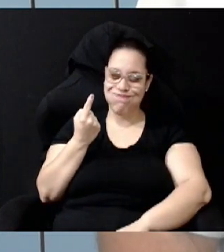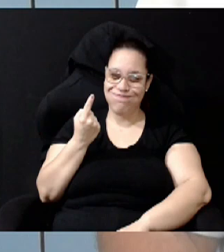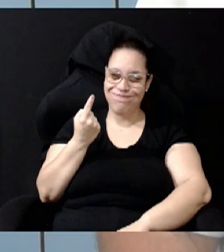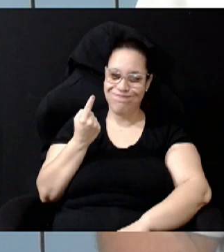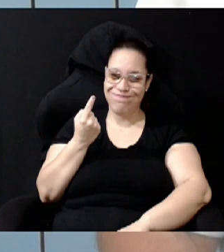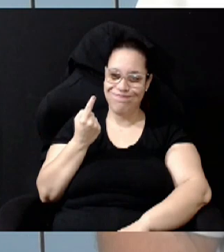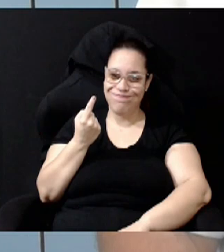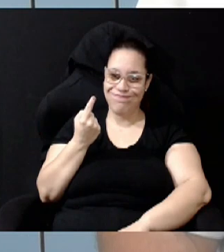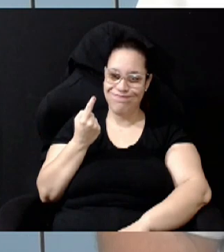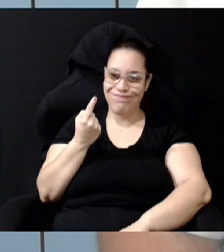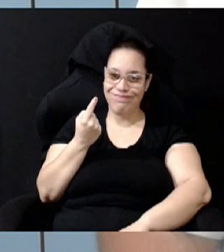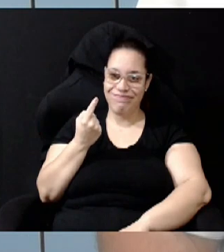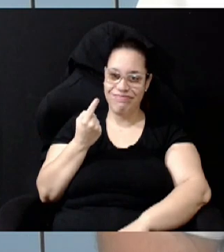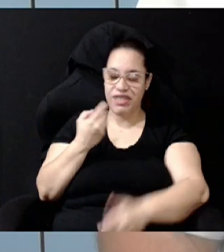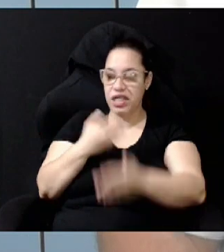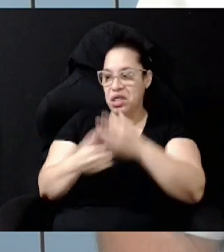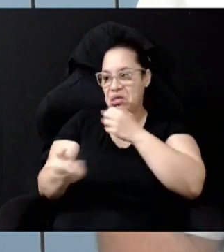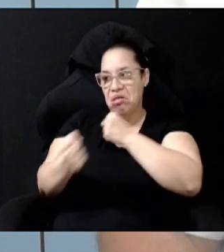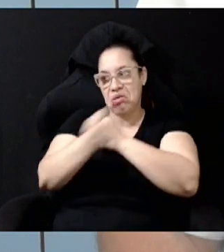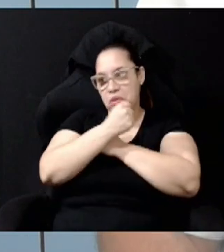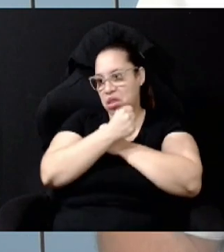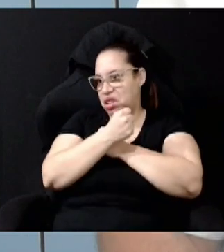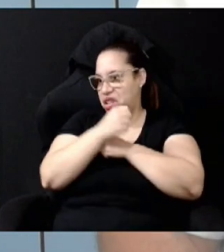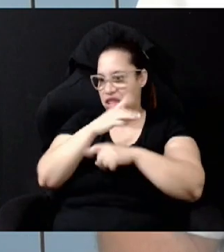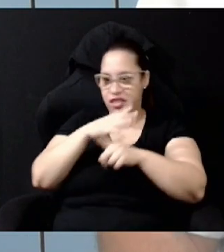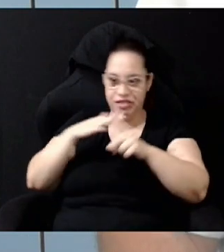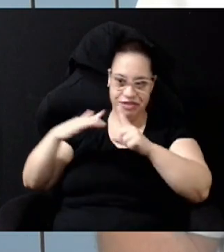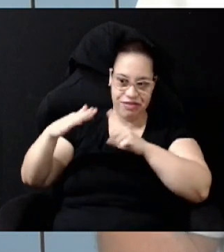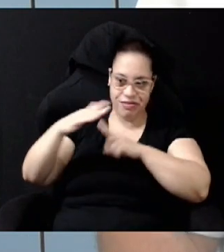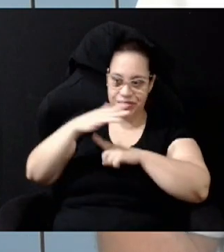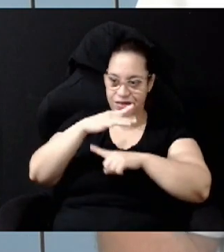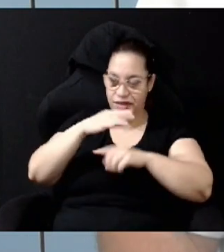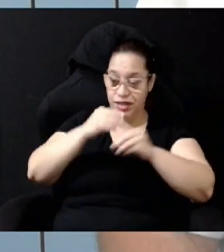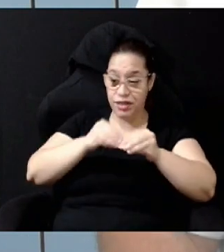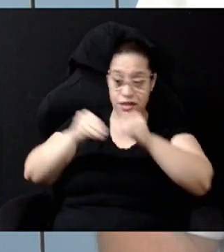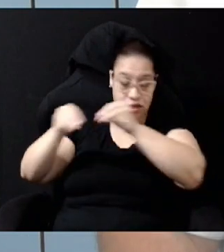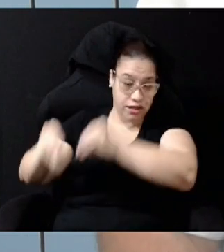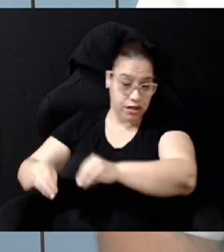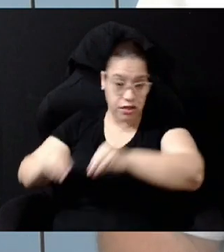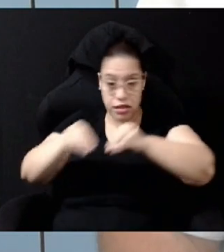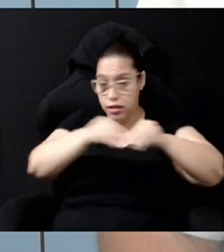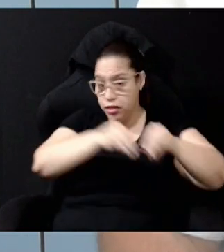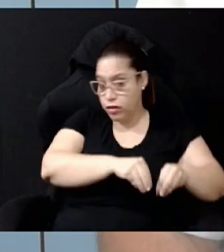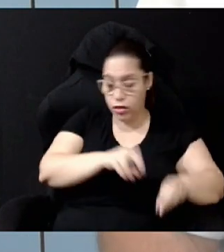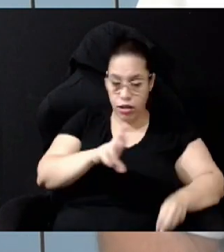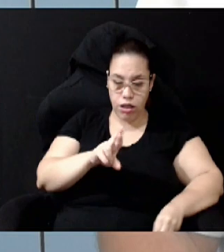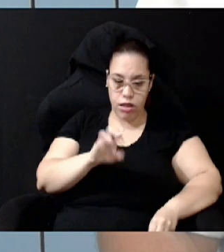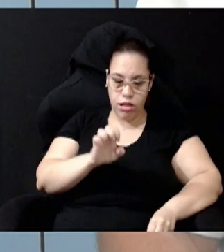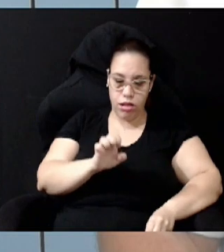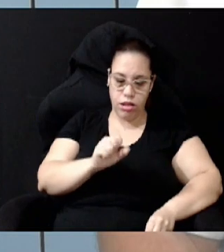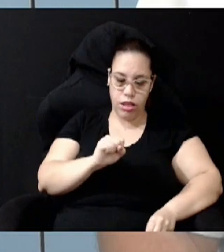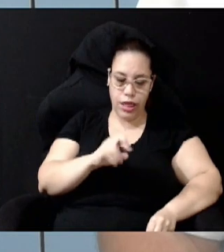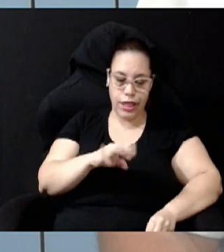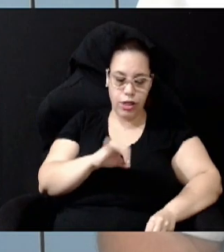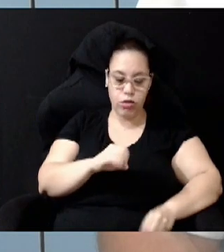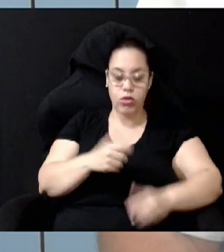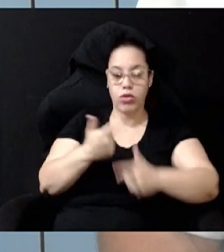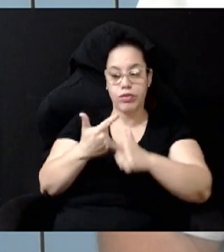seja de proteção ambiental, seja de destinação de um resíduo, que haja uma consequência